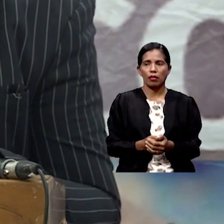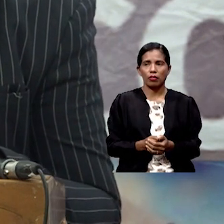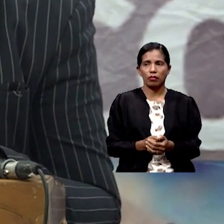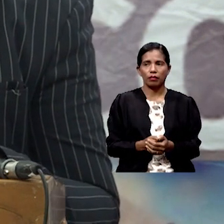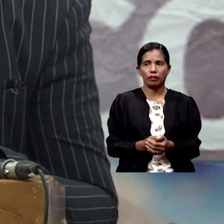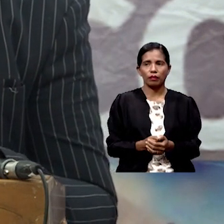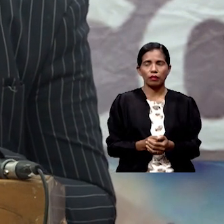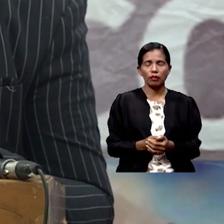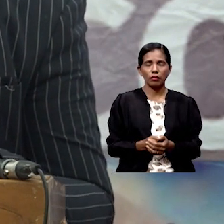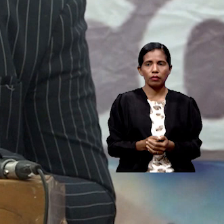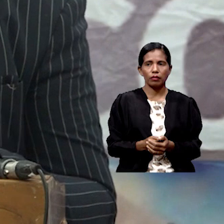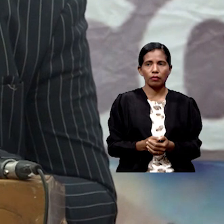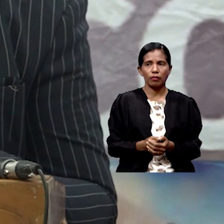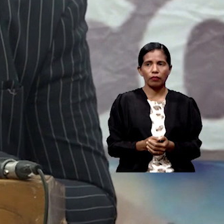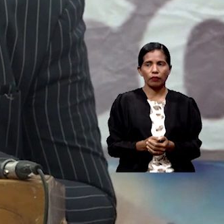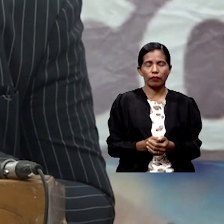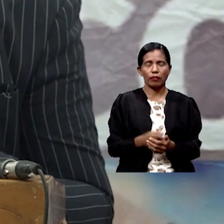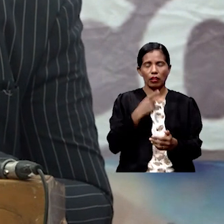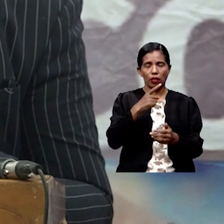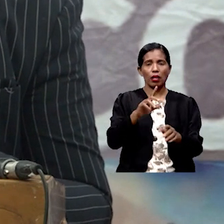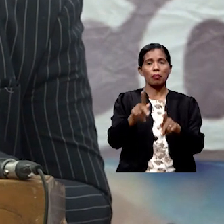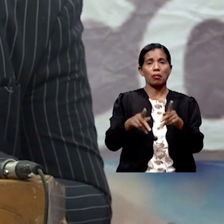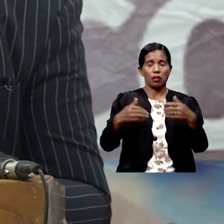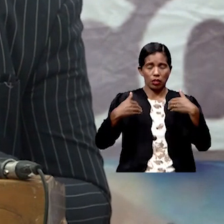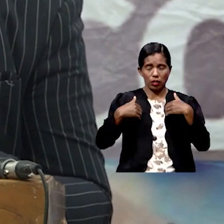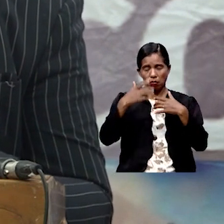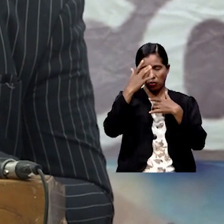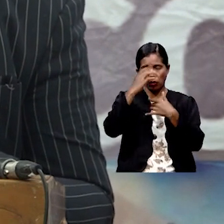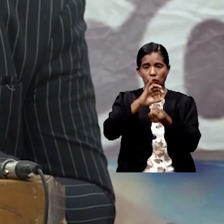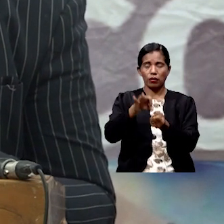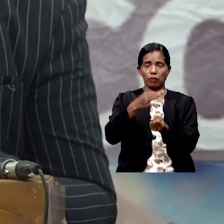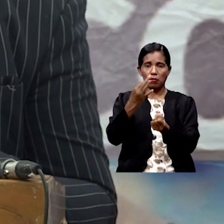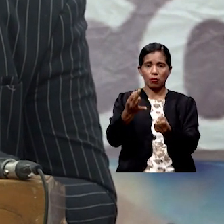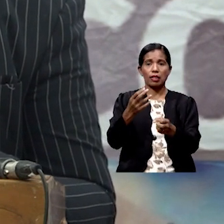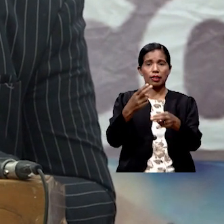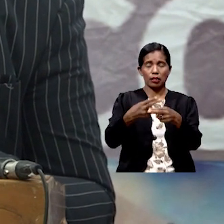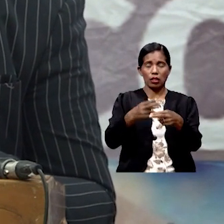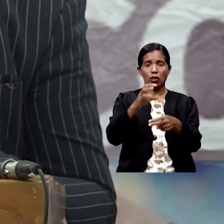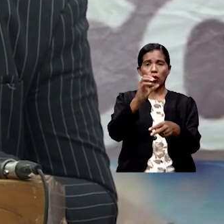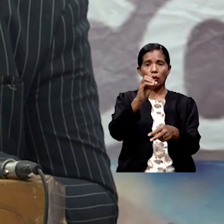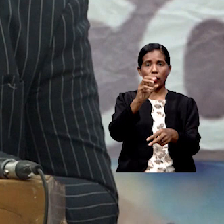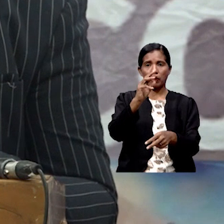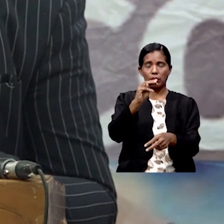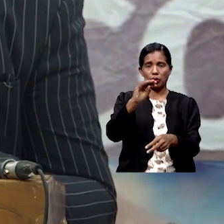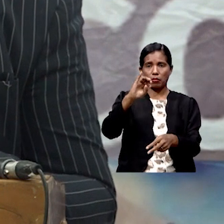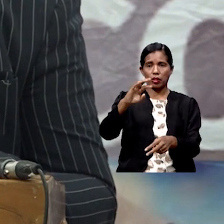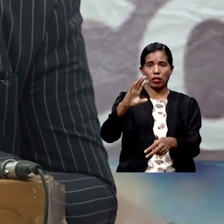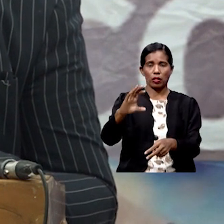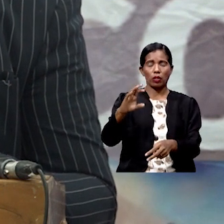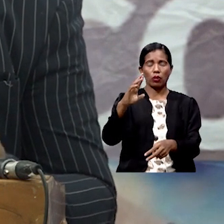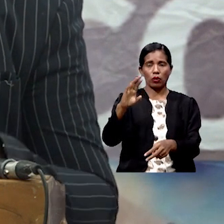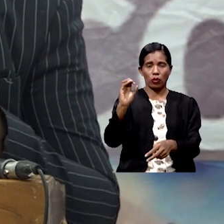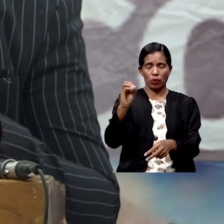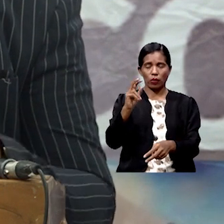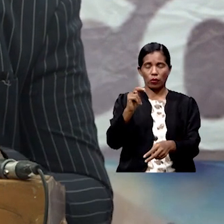confirmado by whole genome sequence, mak iha dezembro de 29 no 30 de dezembro, caso rua positivo